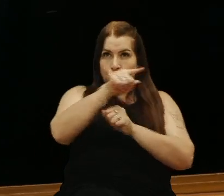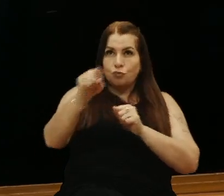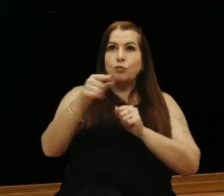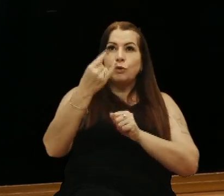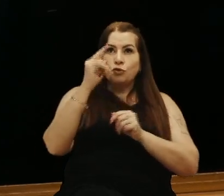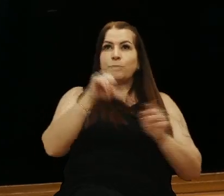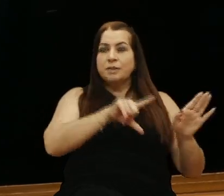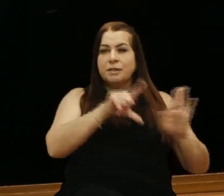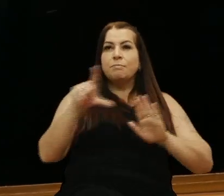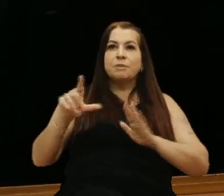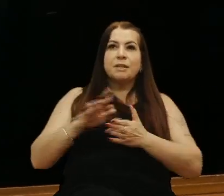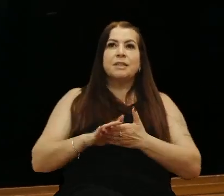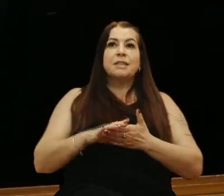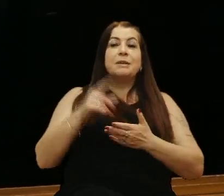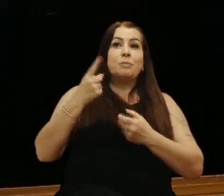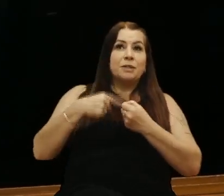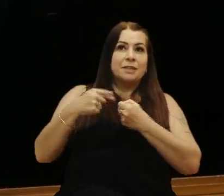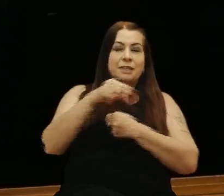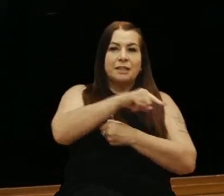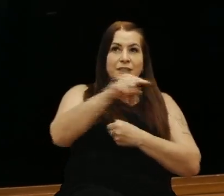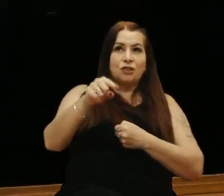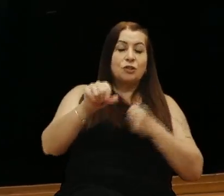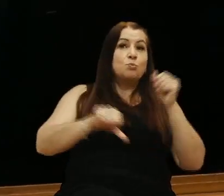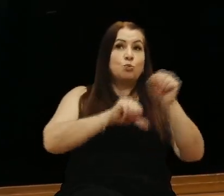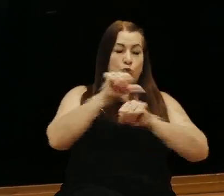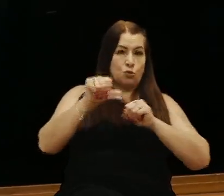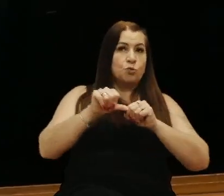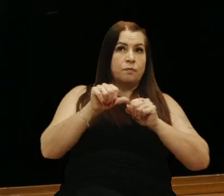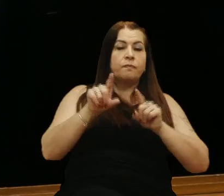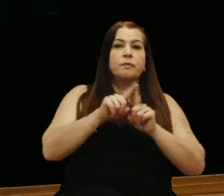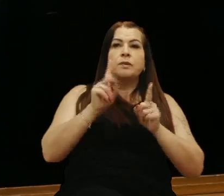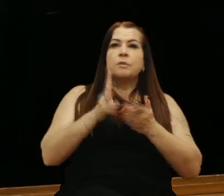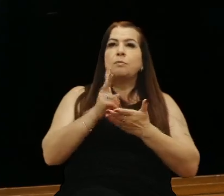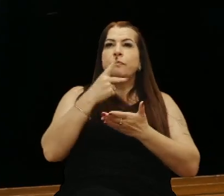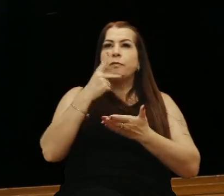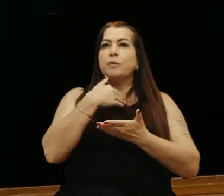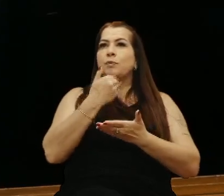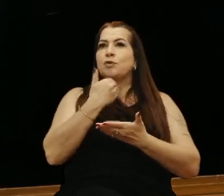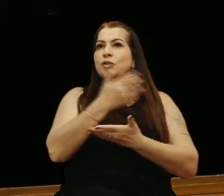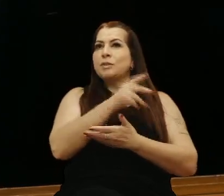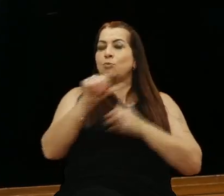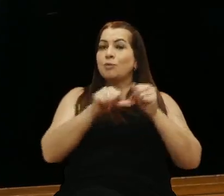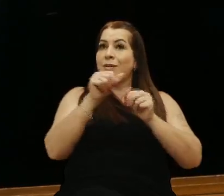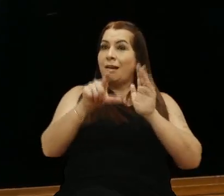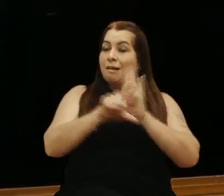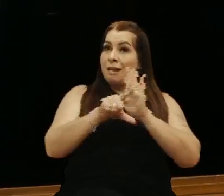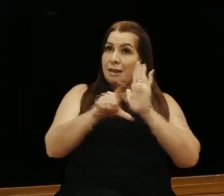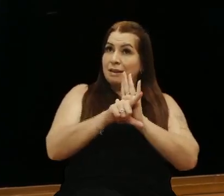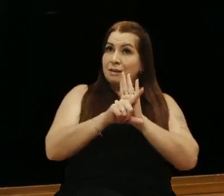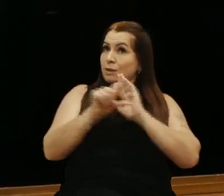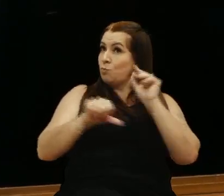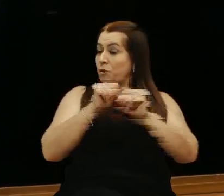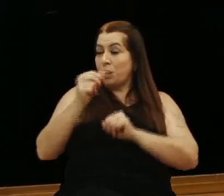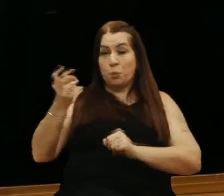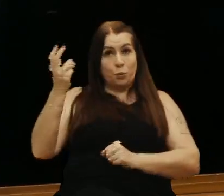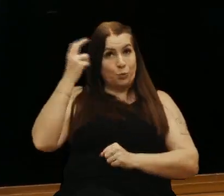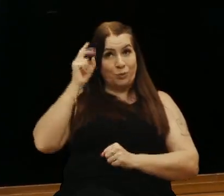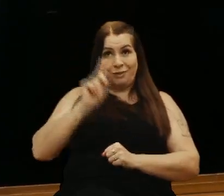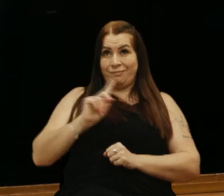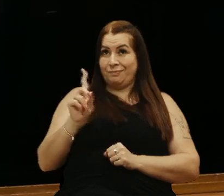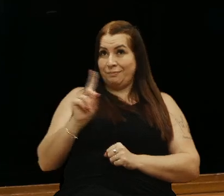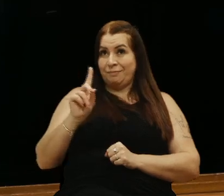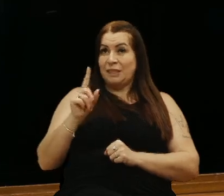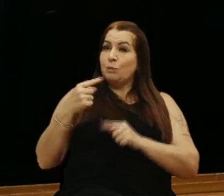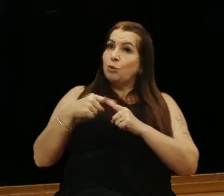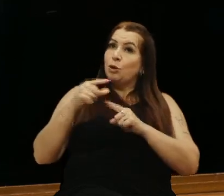última semana, porque a cidade mudou, Zé D'Ambrosio. E eu sempre falo que não adianta nós mudar a lei aqui se a gente não mudar a cultura. Porque